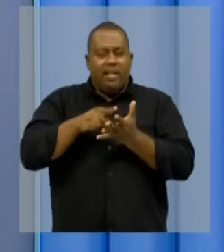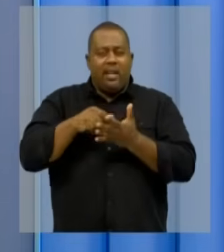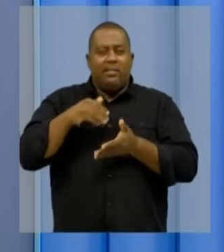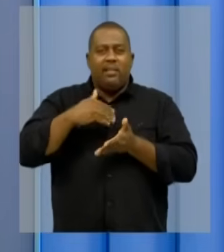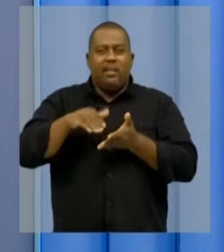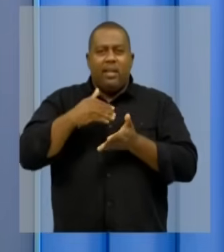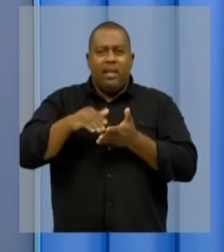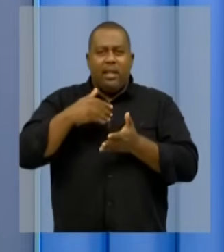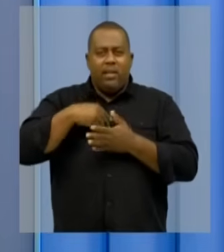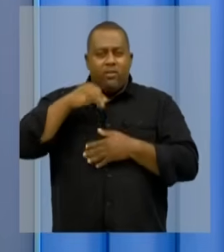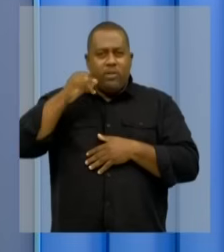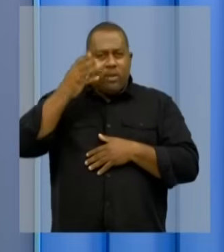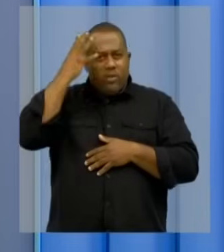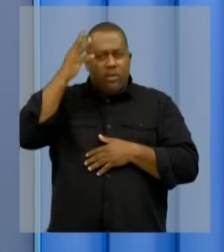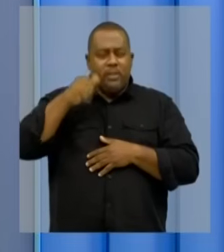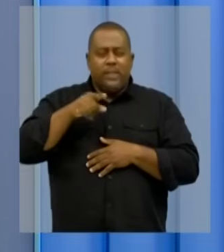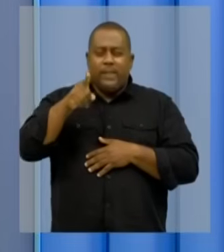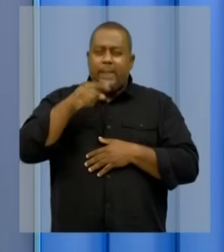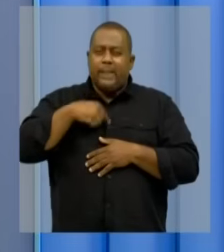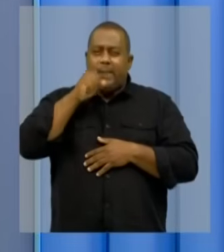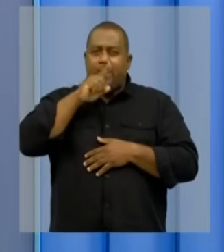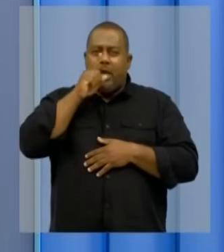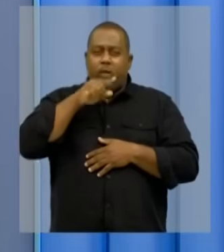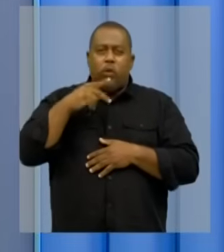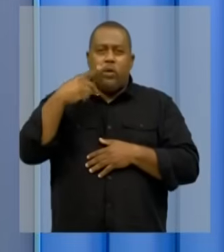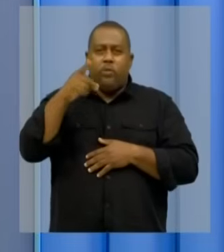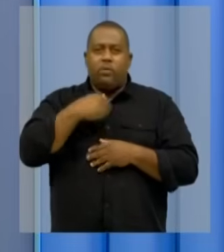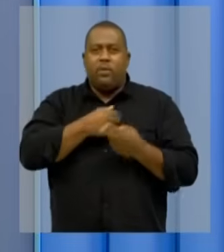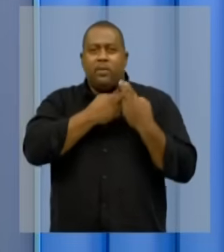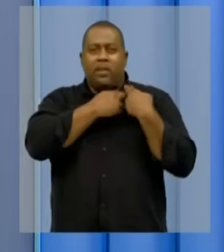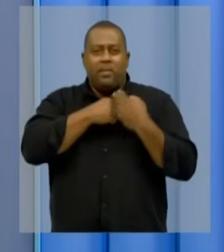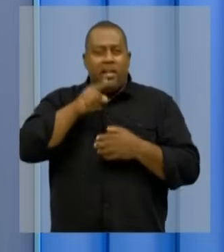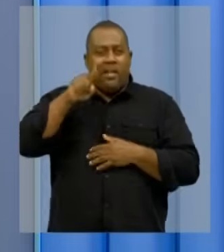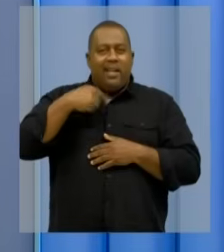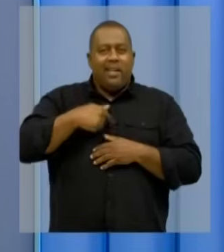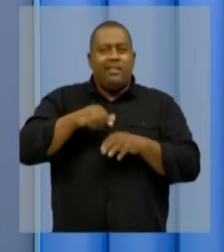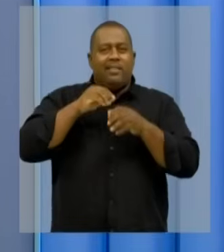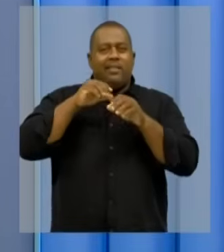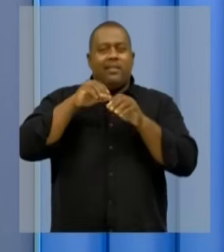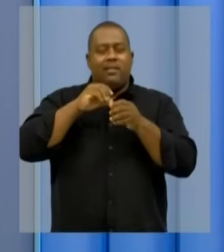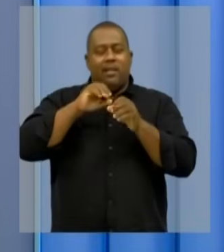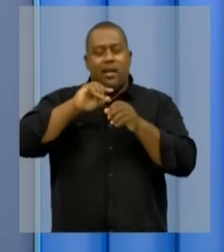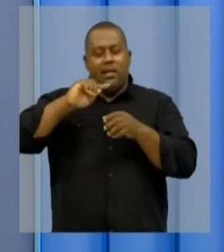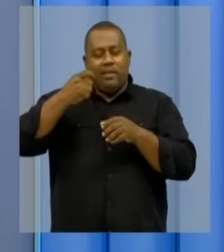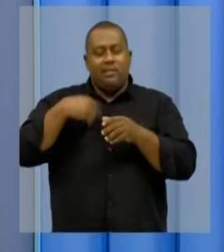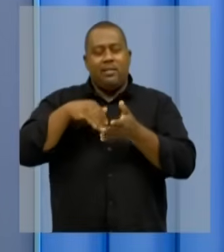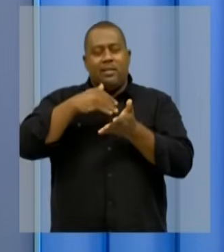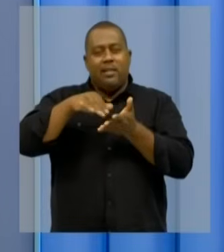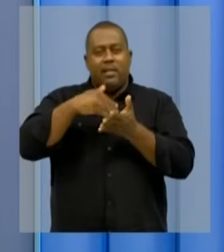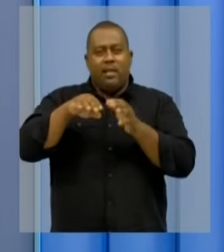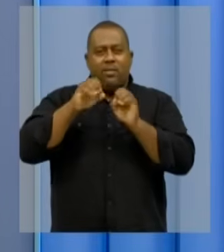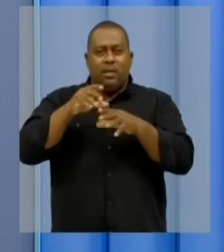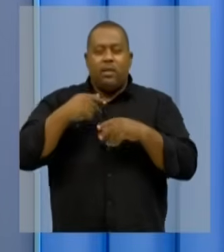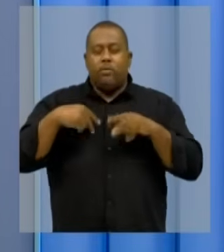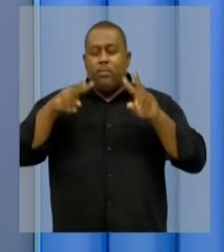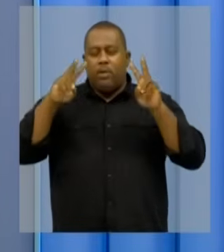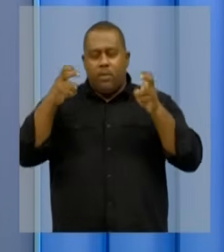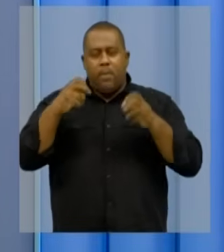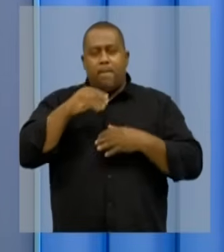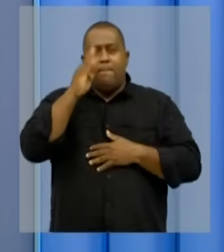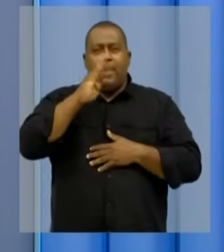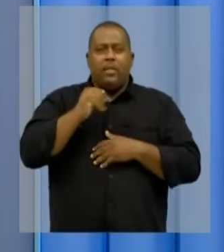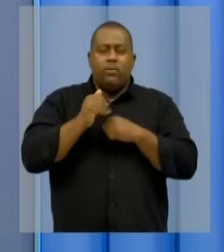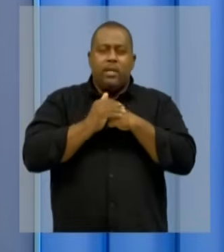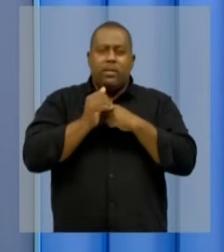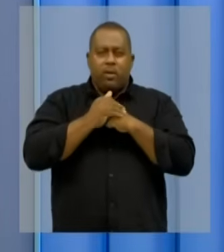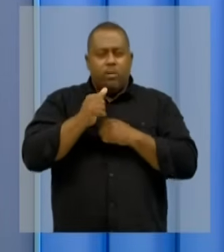O senhor falhou na sua missão de ser secretário da Educação. Sobre o Brasil Carinhoso, aliás, eu muito me orgulho do